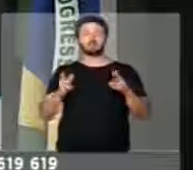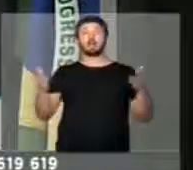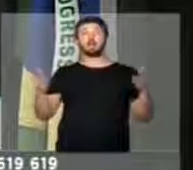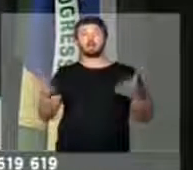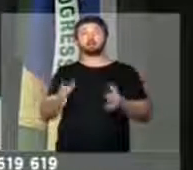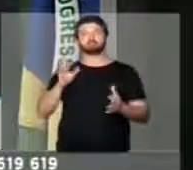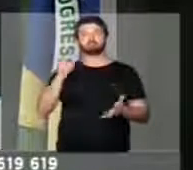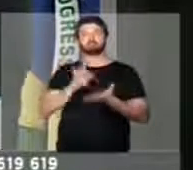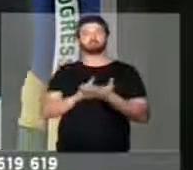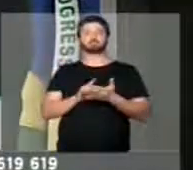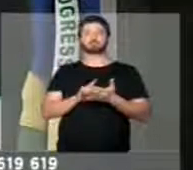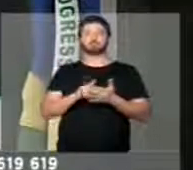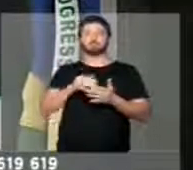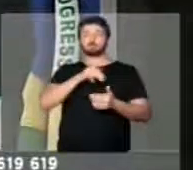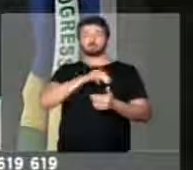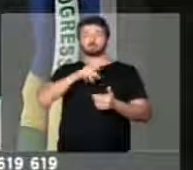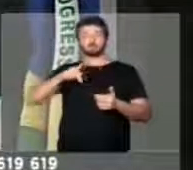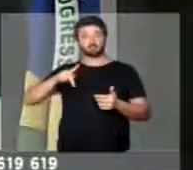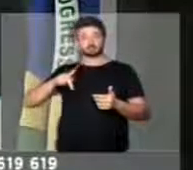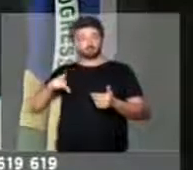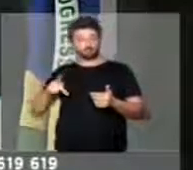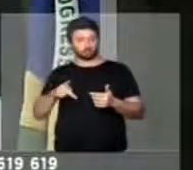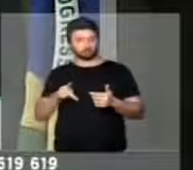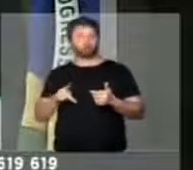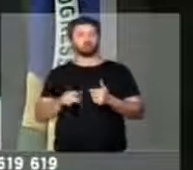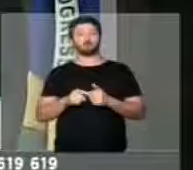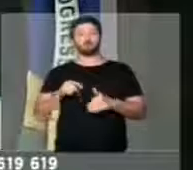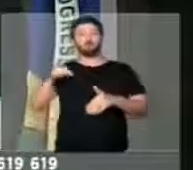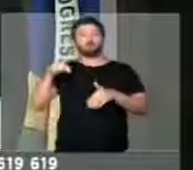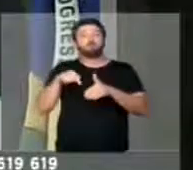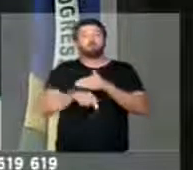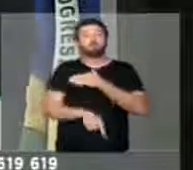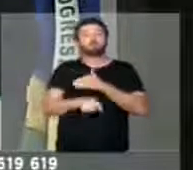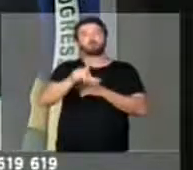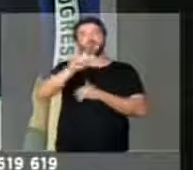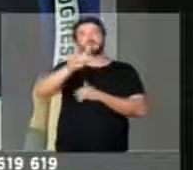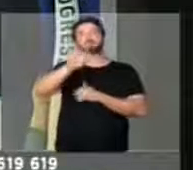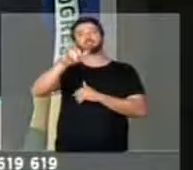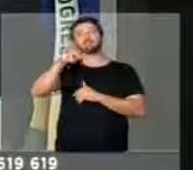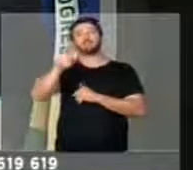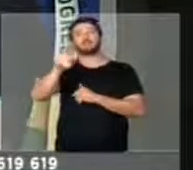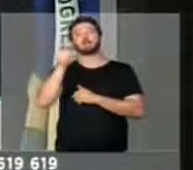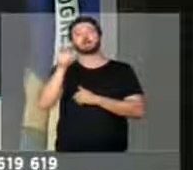o Ministério Público leve a fundo a Lava Jato,